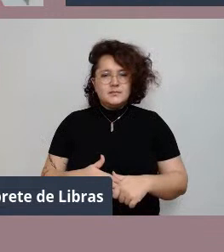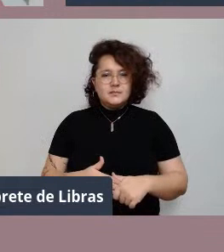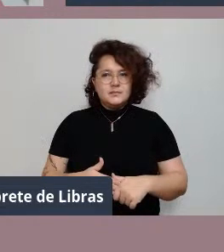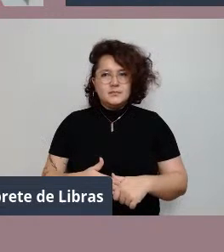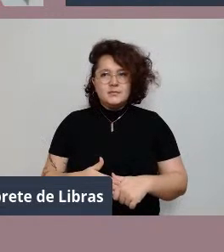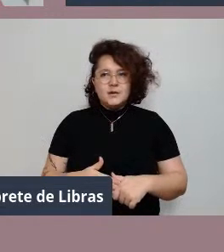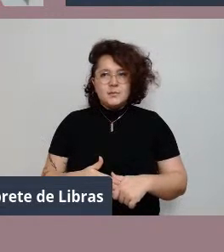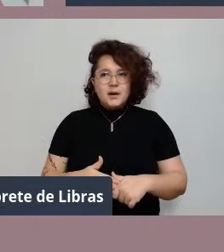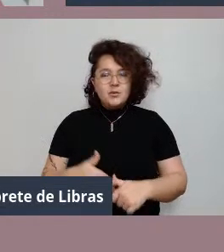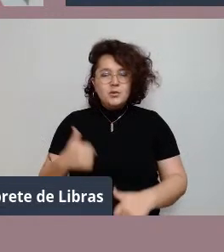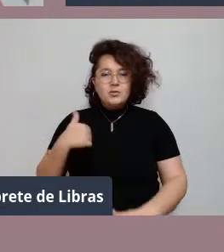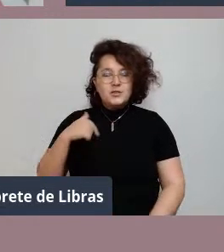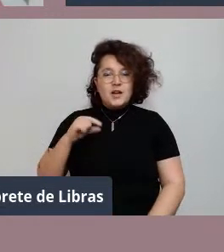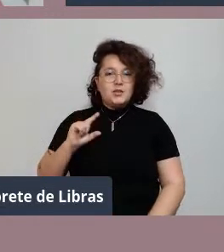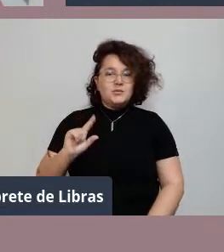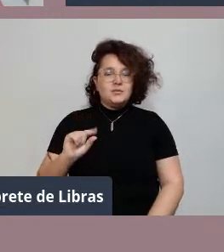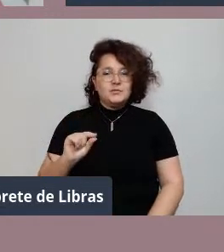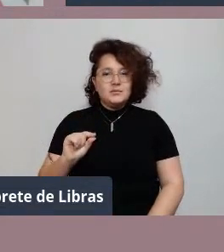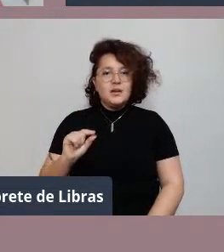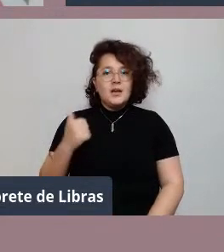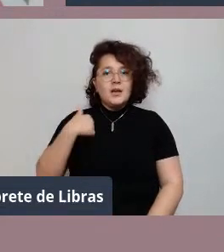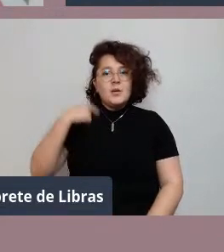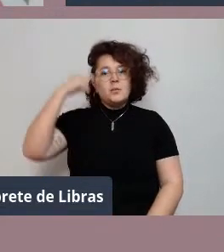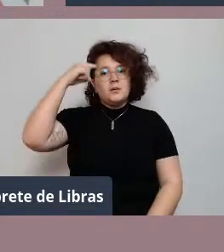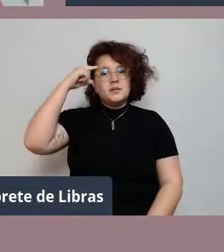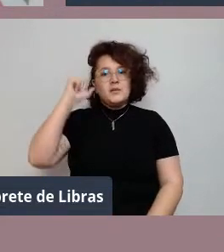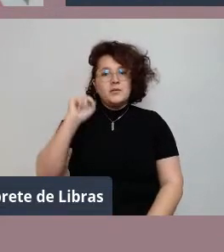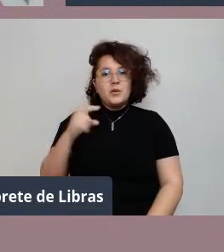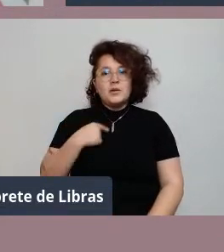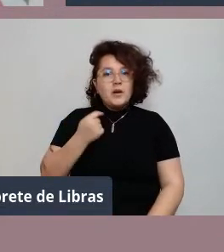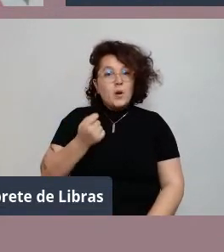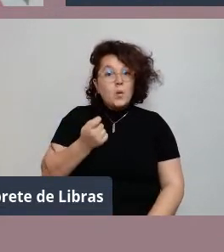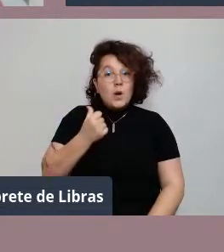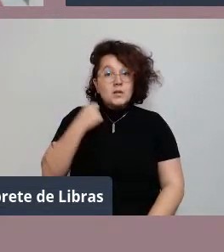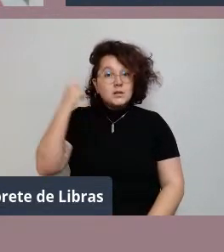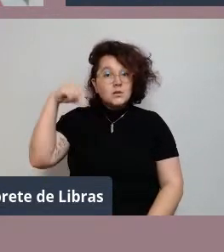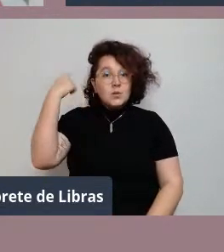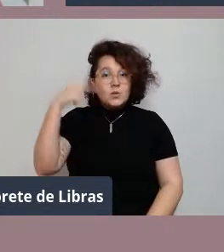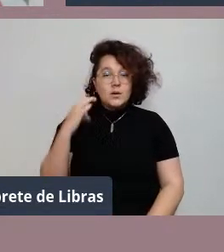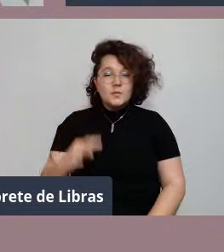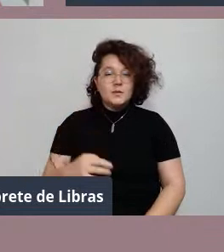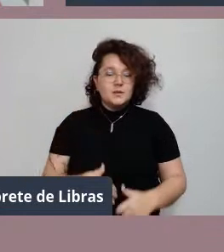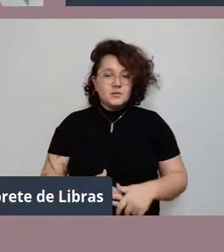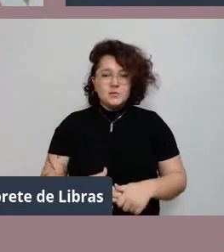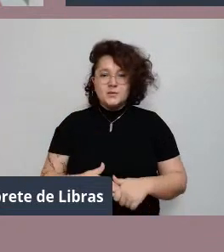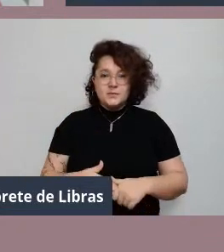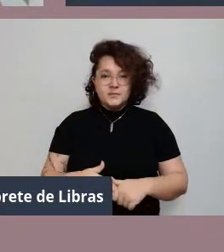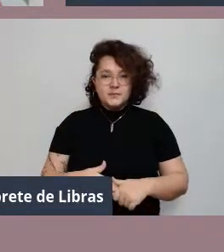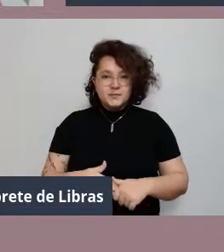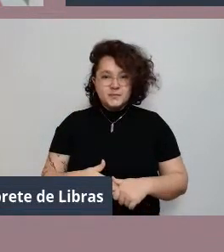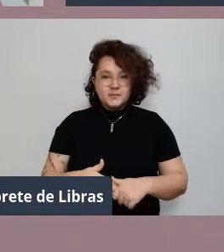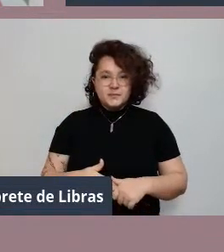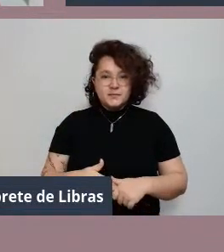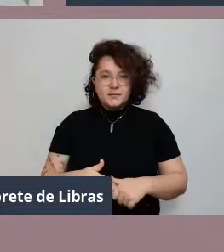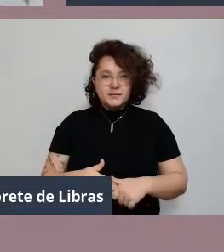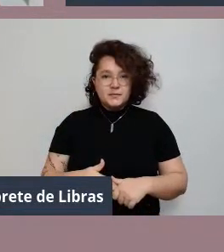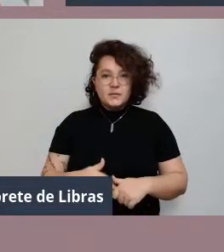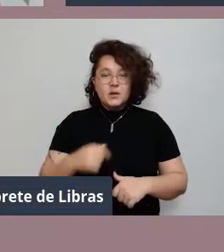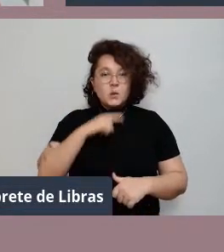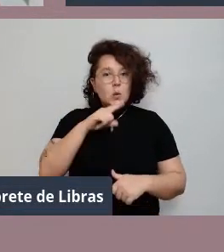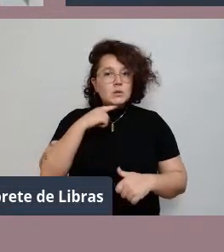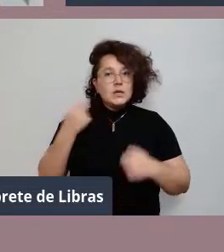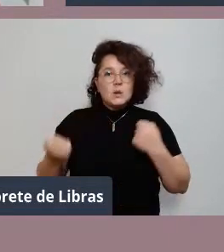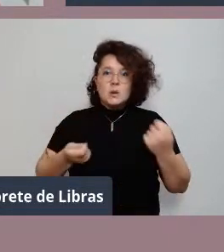sinceramente, eu me senti raspando a loucura. Tá? Uma coisa que era incontrolada